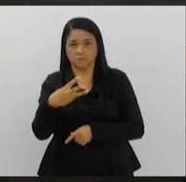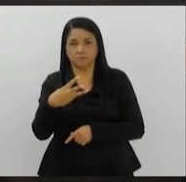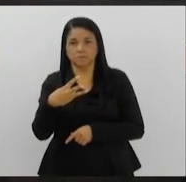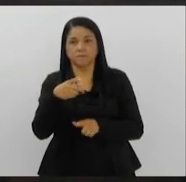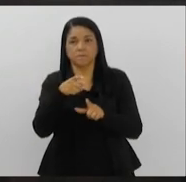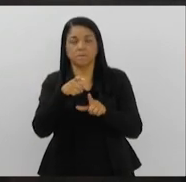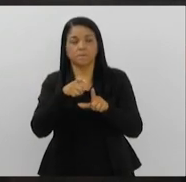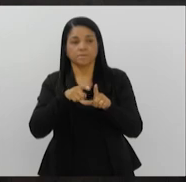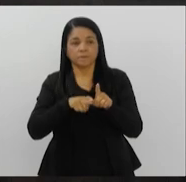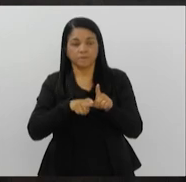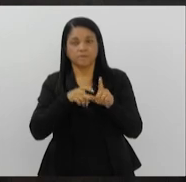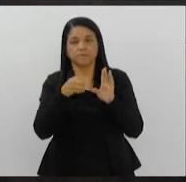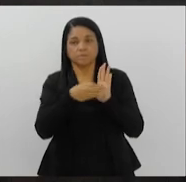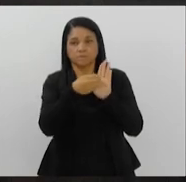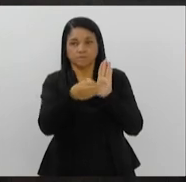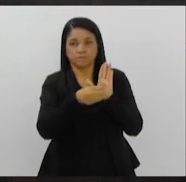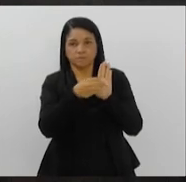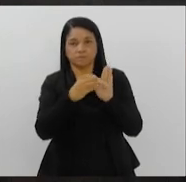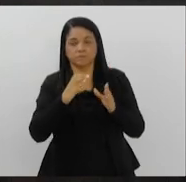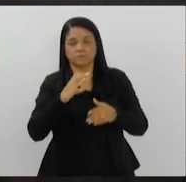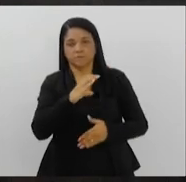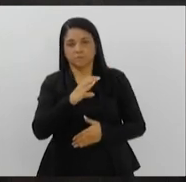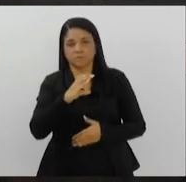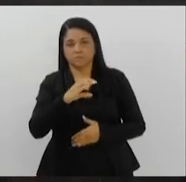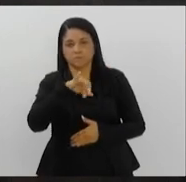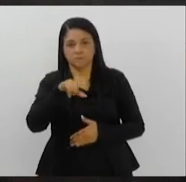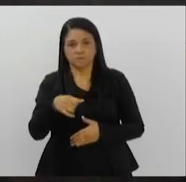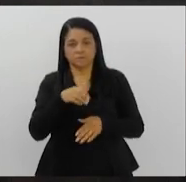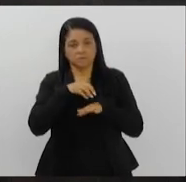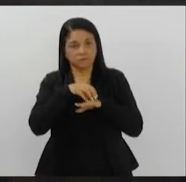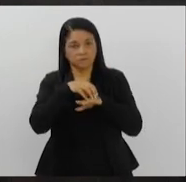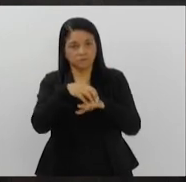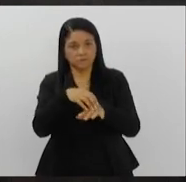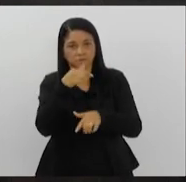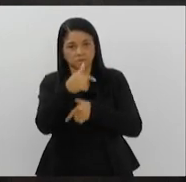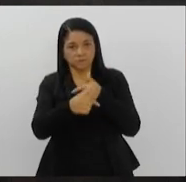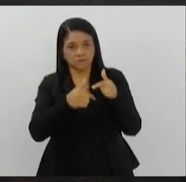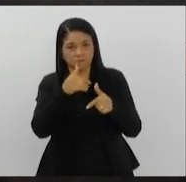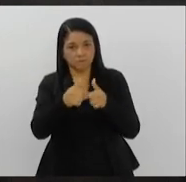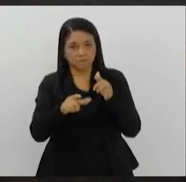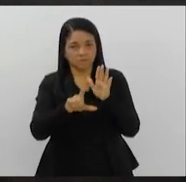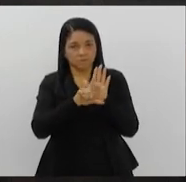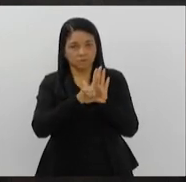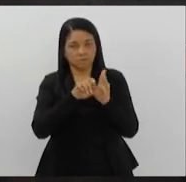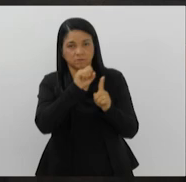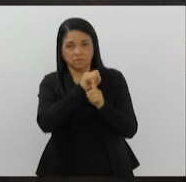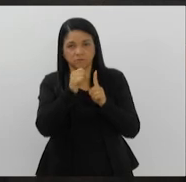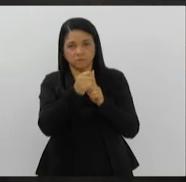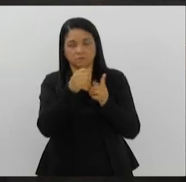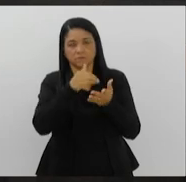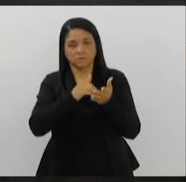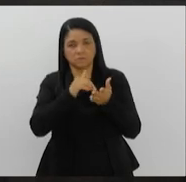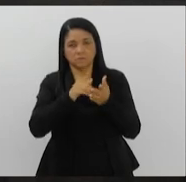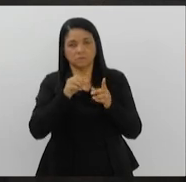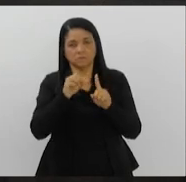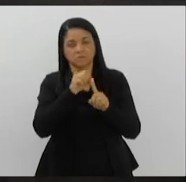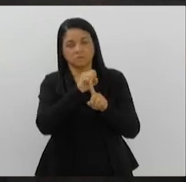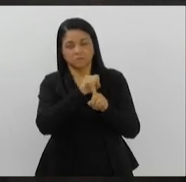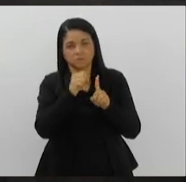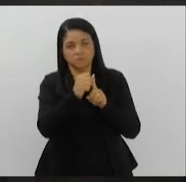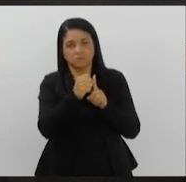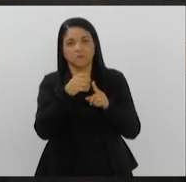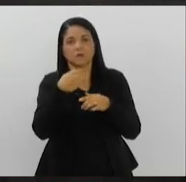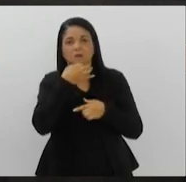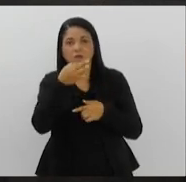Pendentes de pareceres das comissões de Constituição e Justiça, Transporte, de Trabalho, Legislação Social, Seguridade Social, assuntos